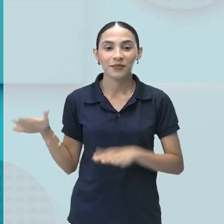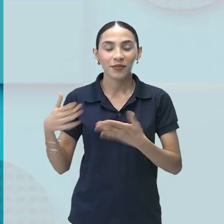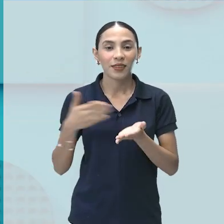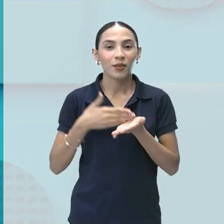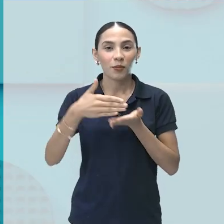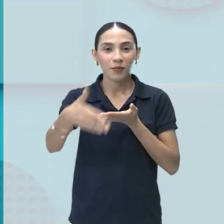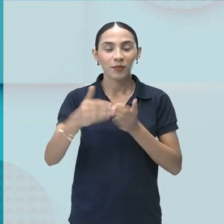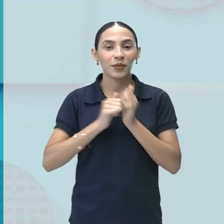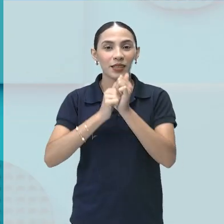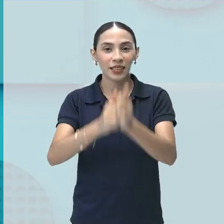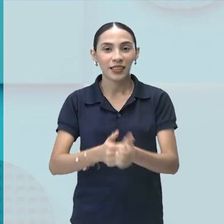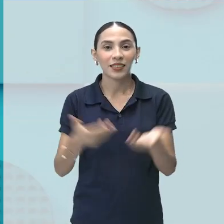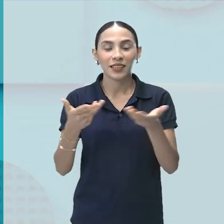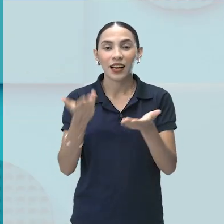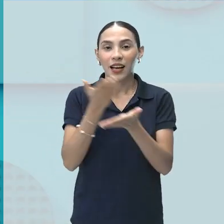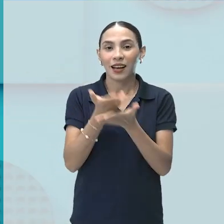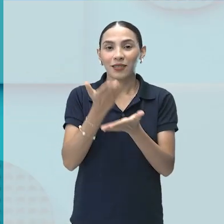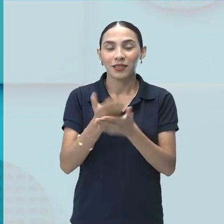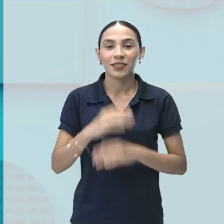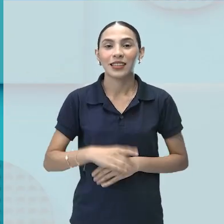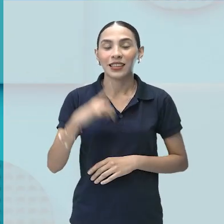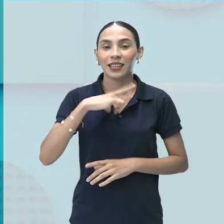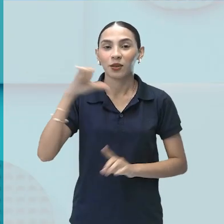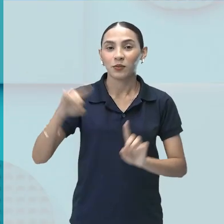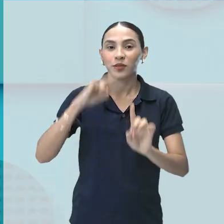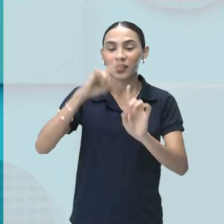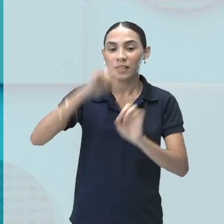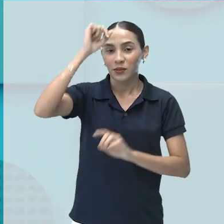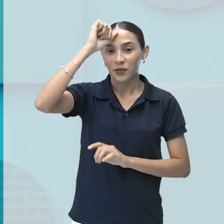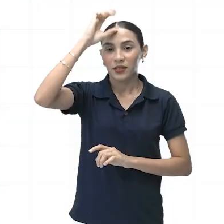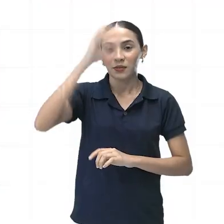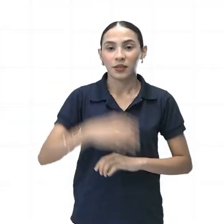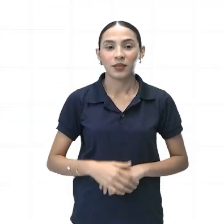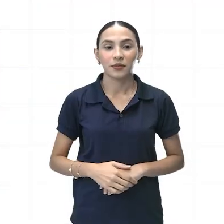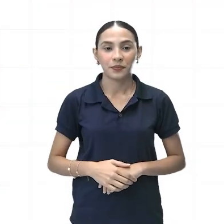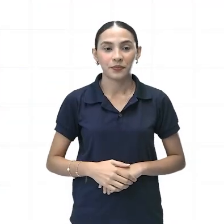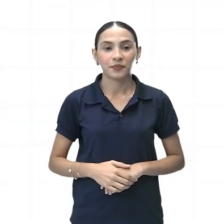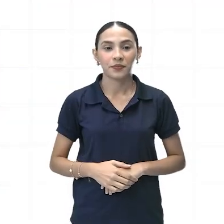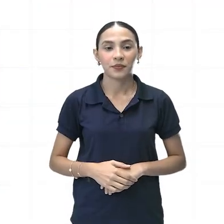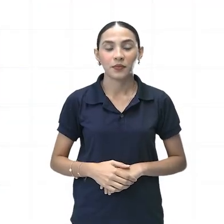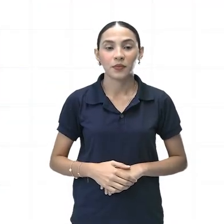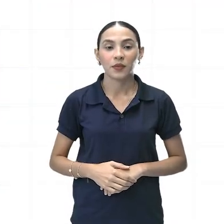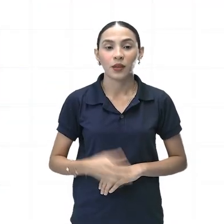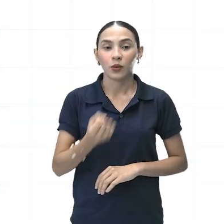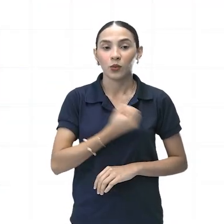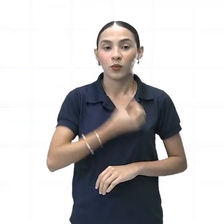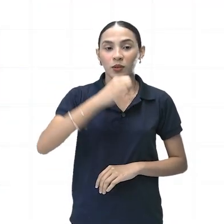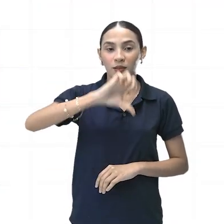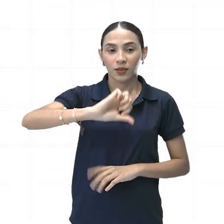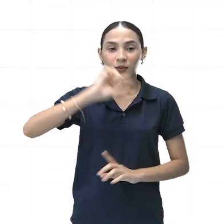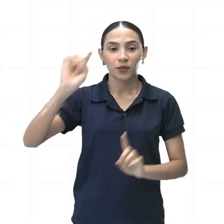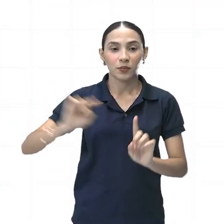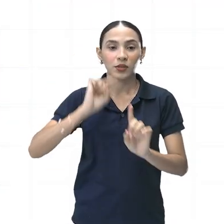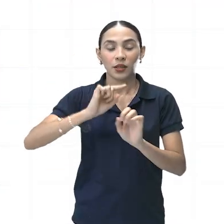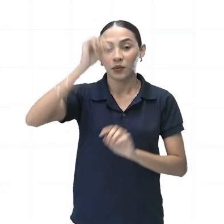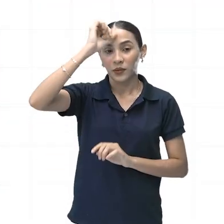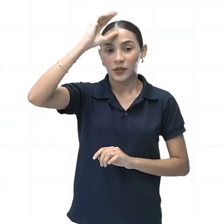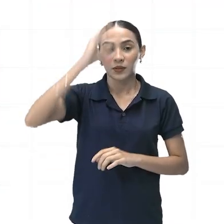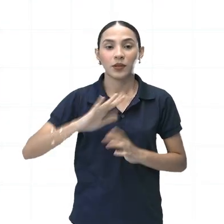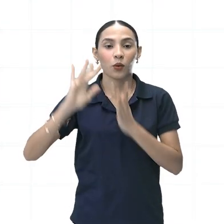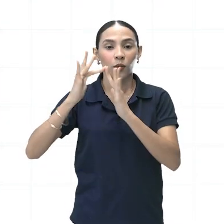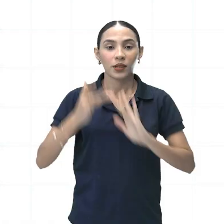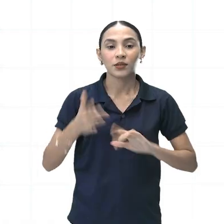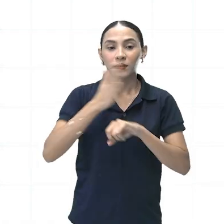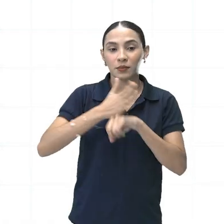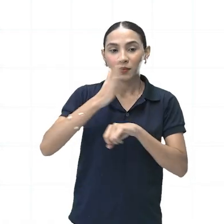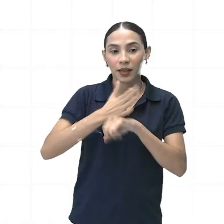vou acompanhá-los nesta aula que tem como objeto de conhecimento. Aula 9, objetos de conhecimento,